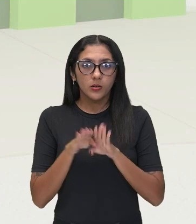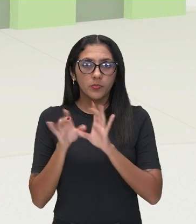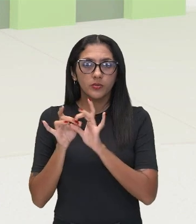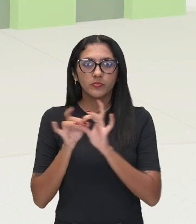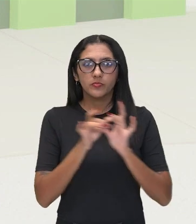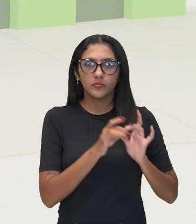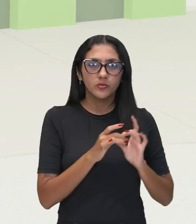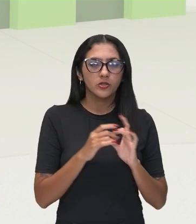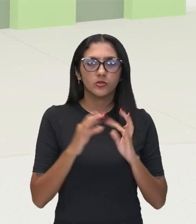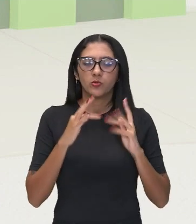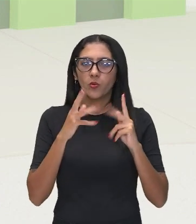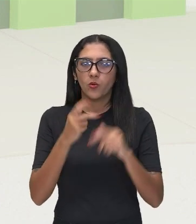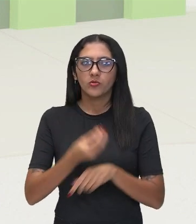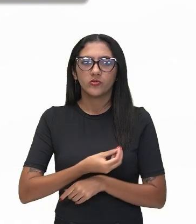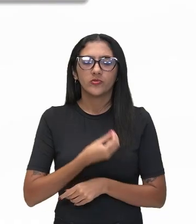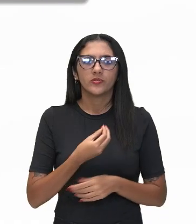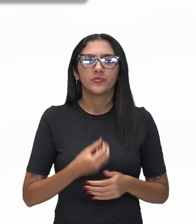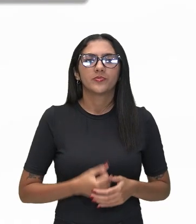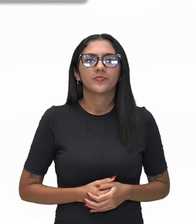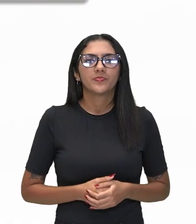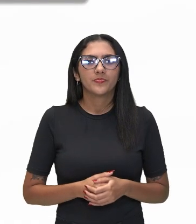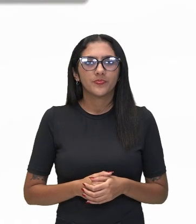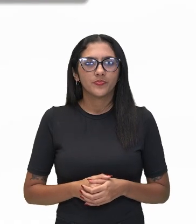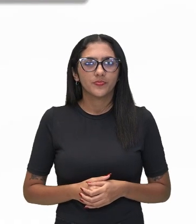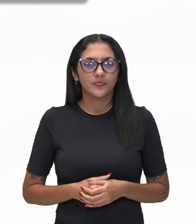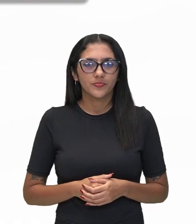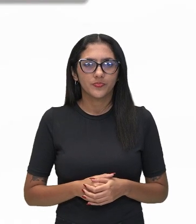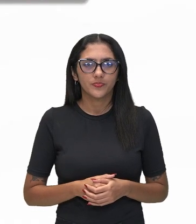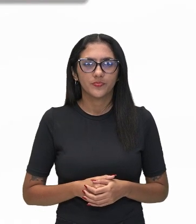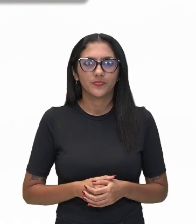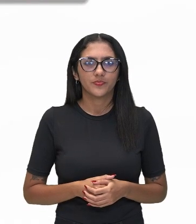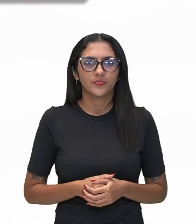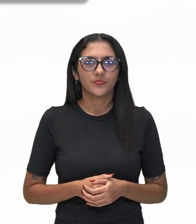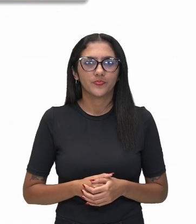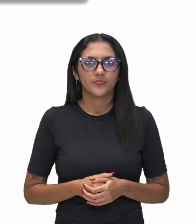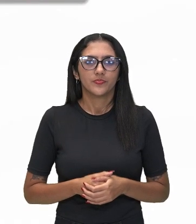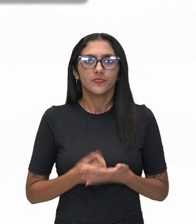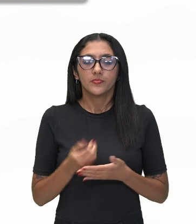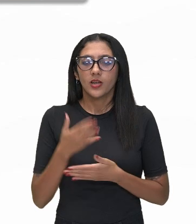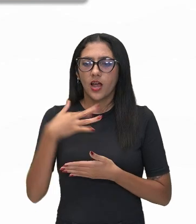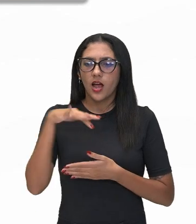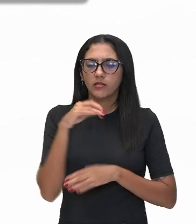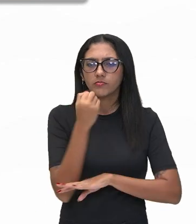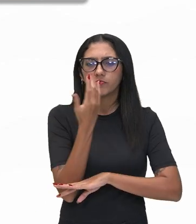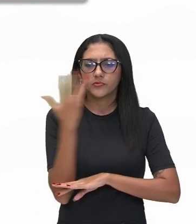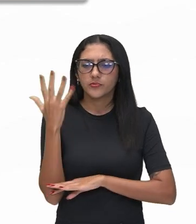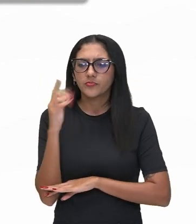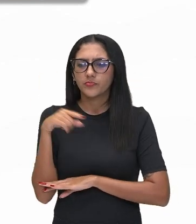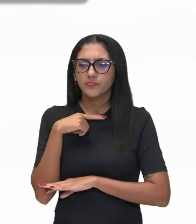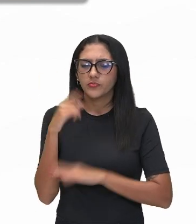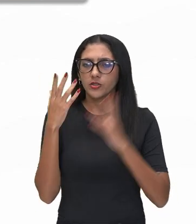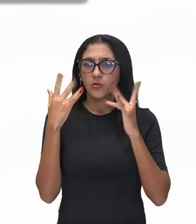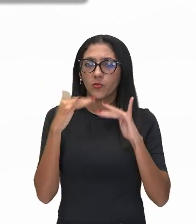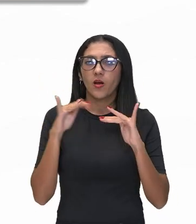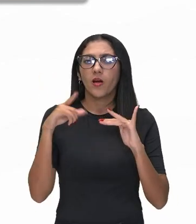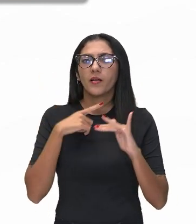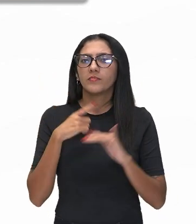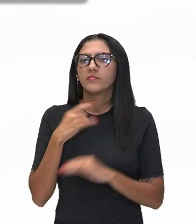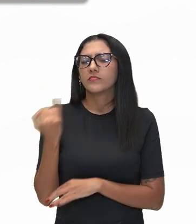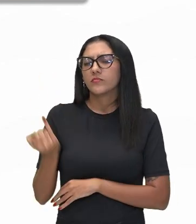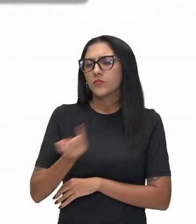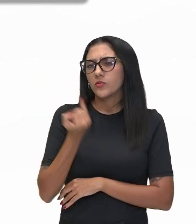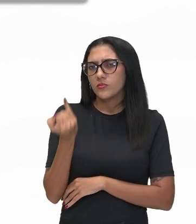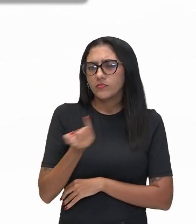dos seres vivos. Vejam aí que o meio ambiente, ele desempenha um papel